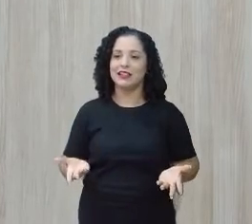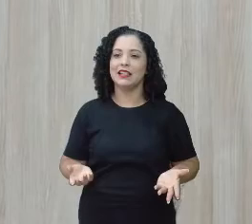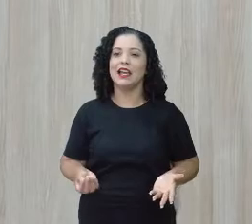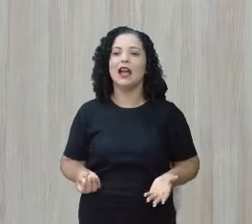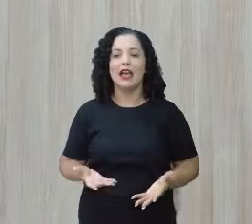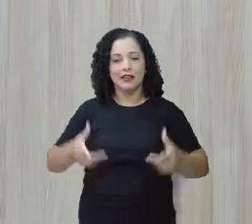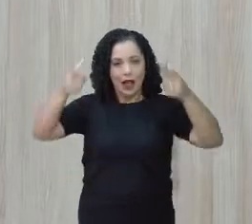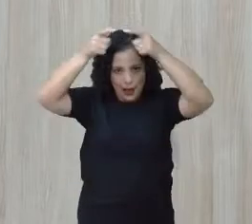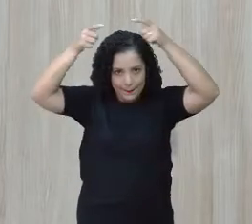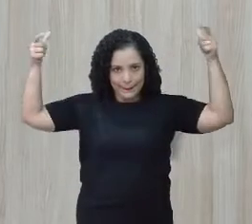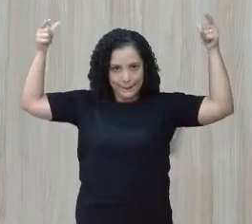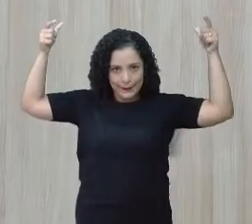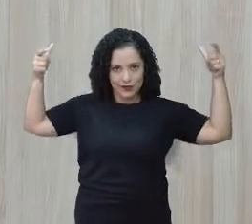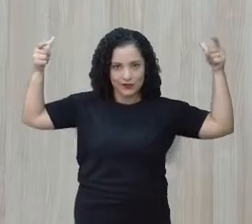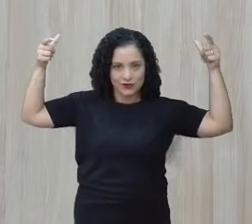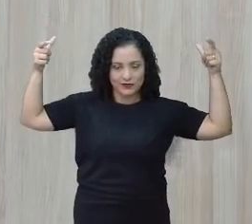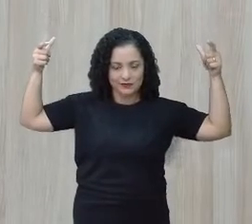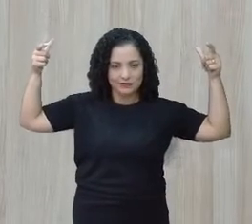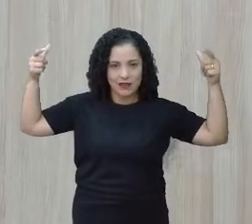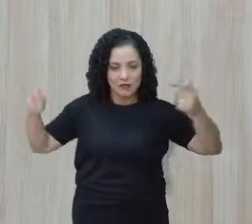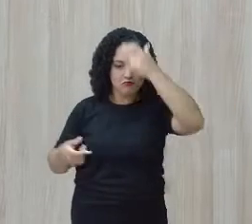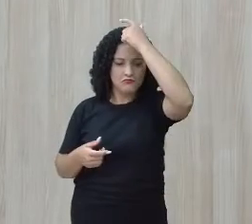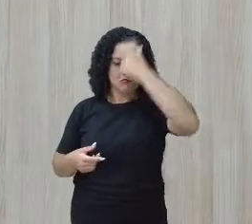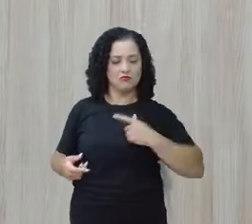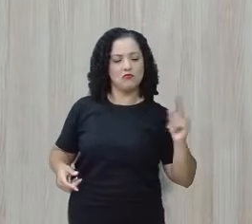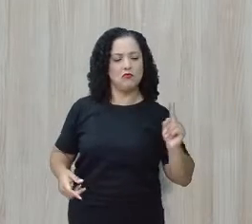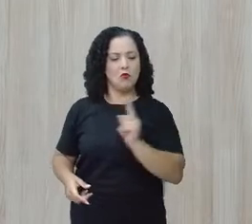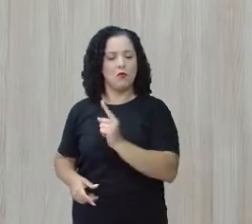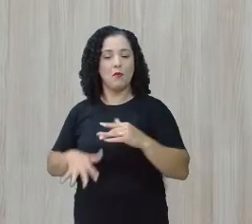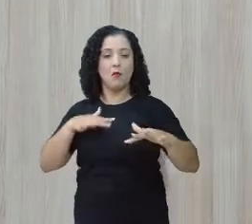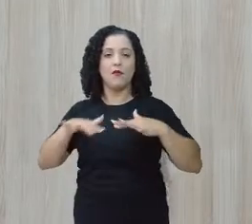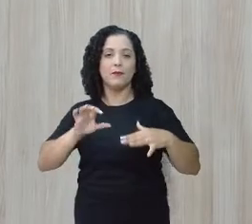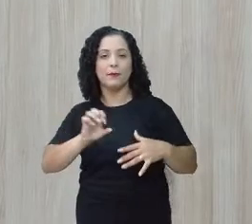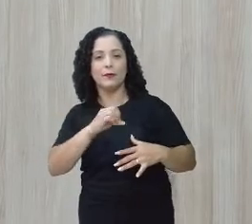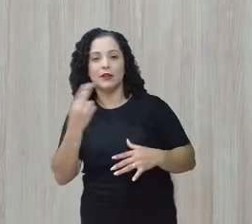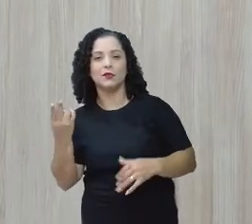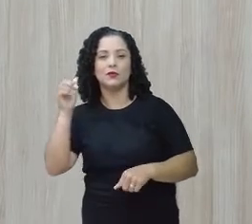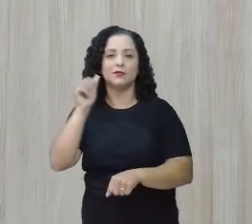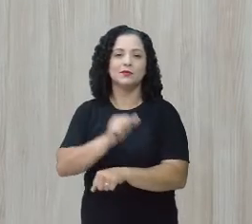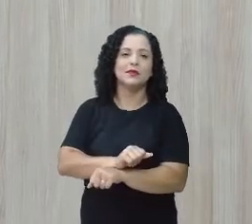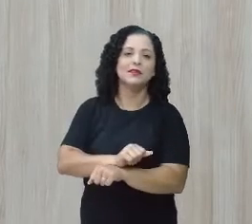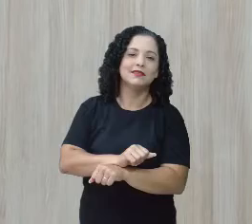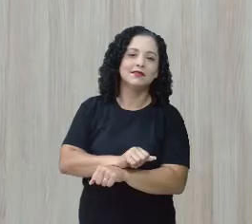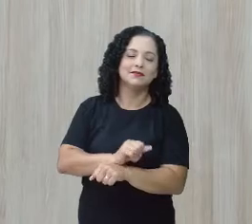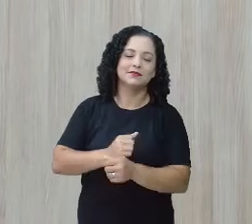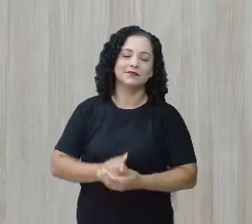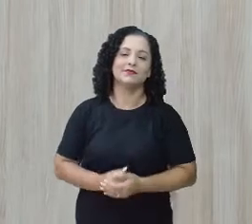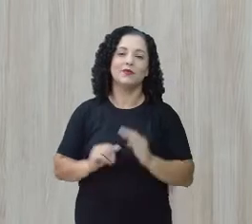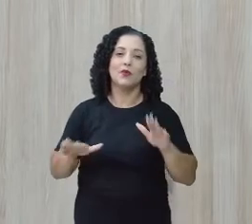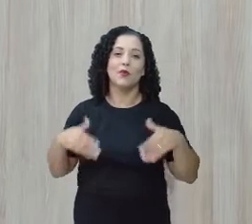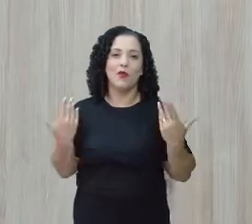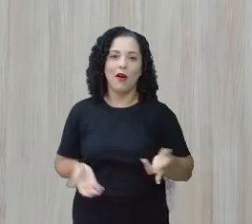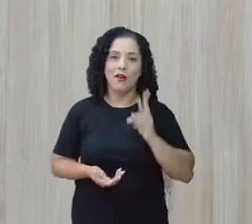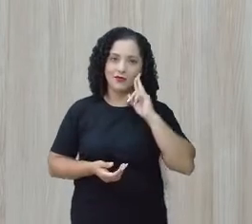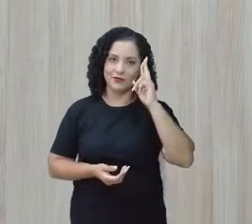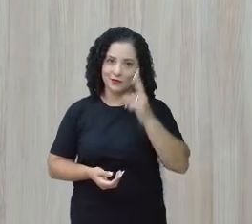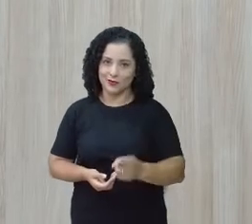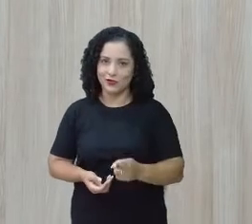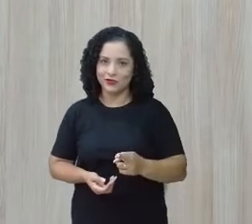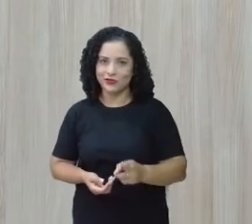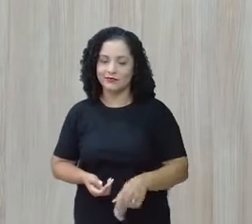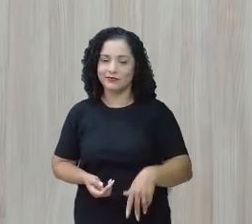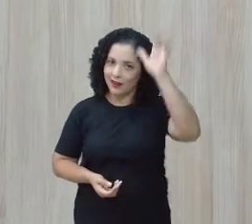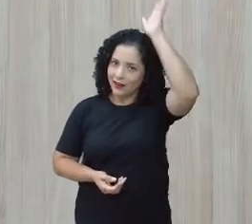da prancha em relação ao surfista. Está em movimento ou está em repouso? Então, quais são as que nós temos? A